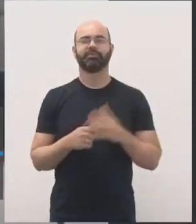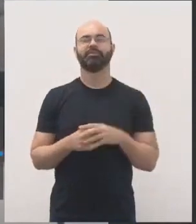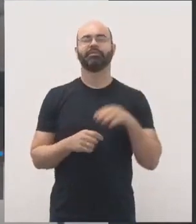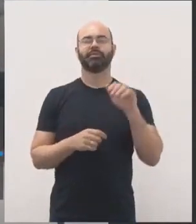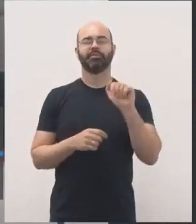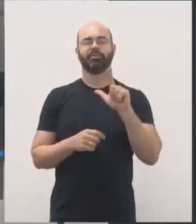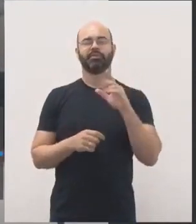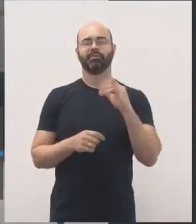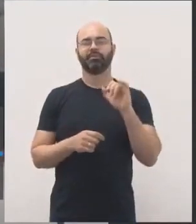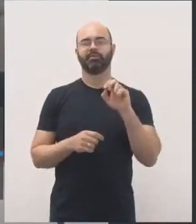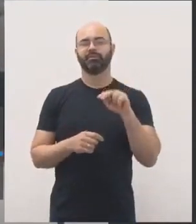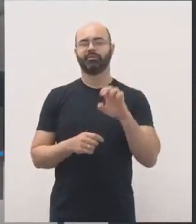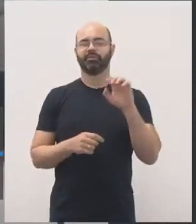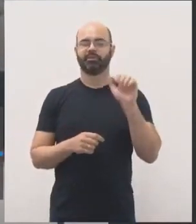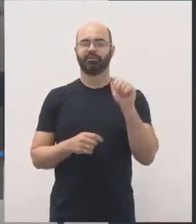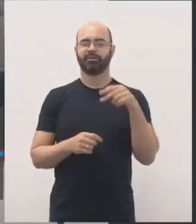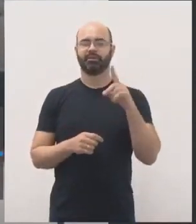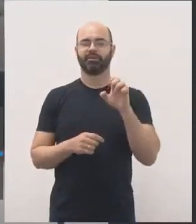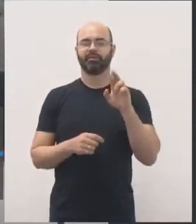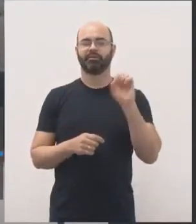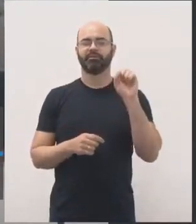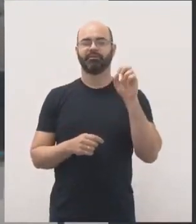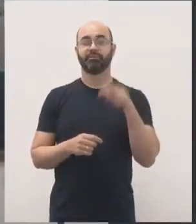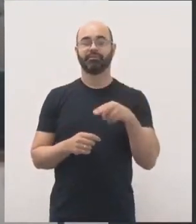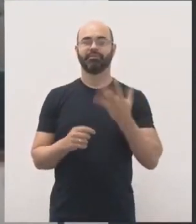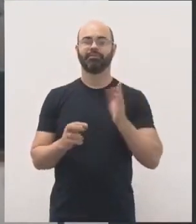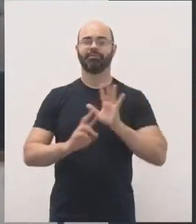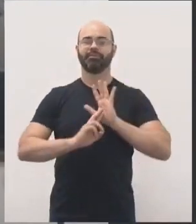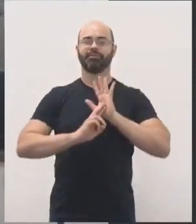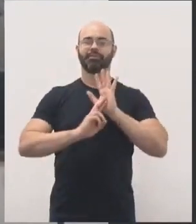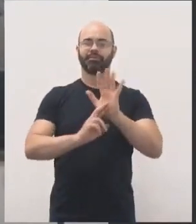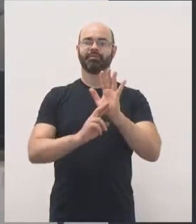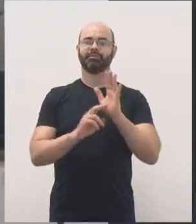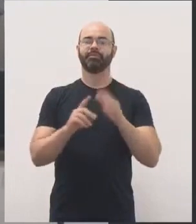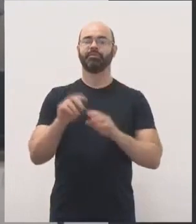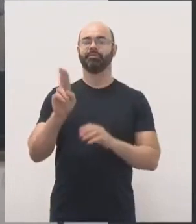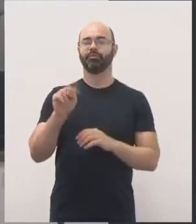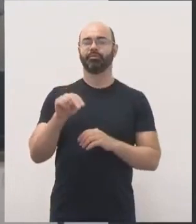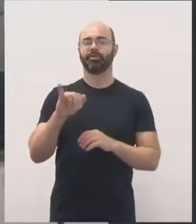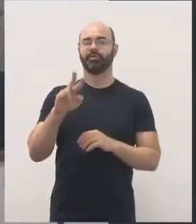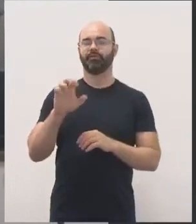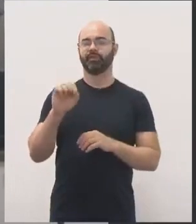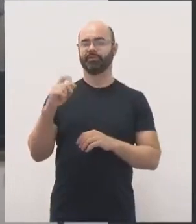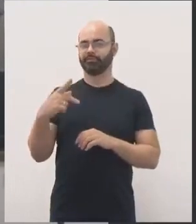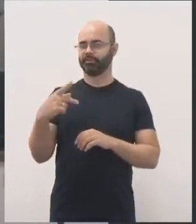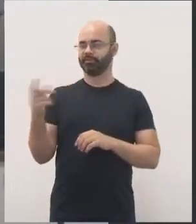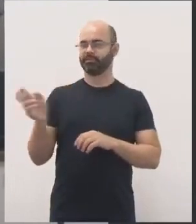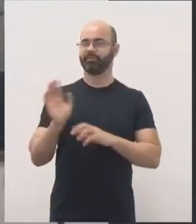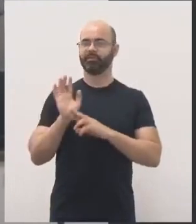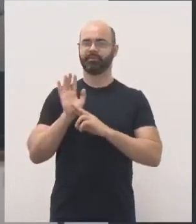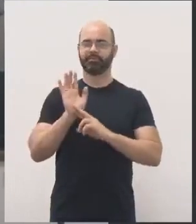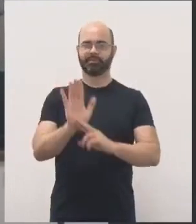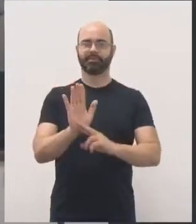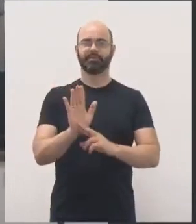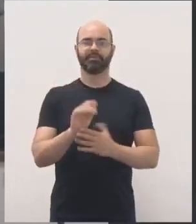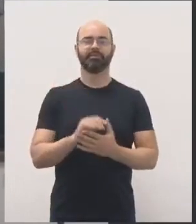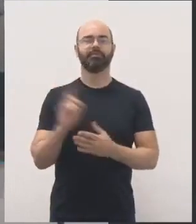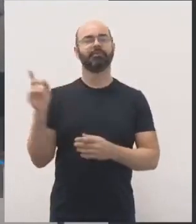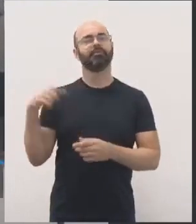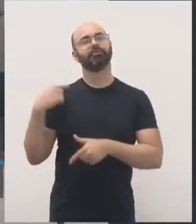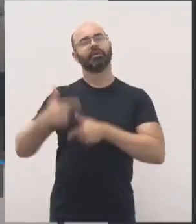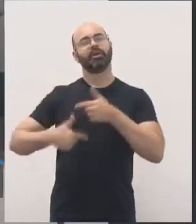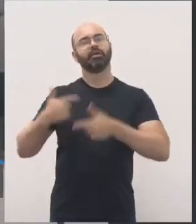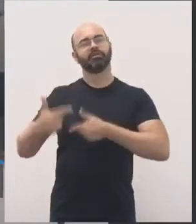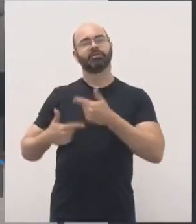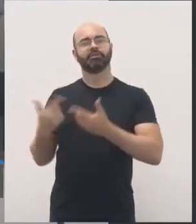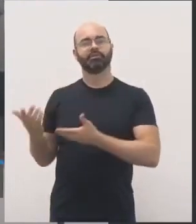Anderson, representando a Fundação Mafre, e a Universidade Unifesp, estão trazendo aqui para a gente uma ação que